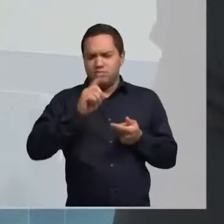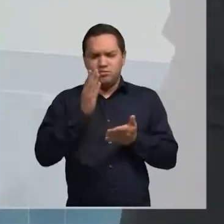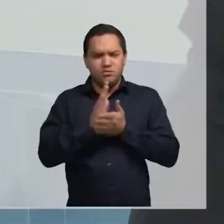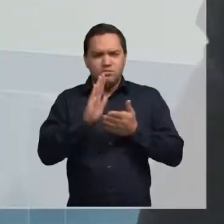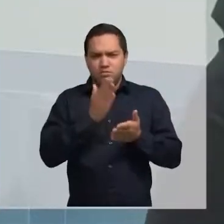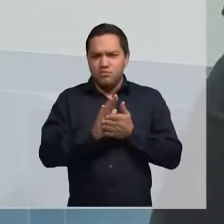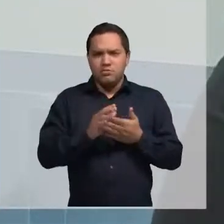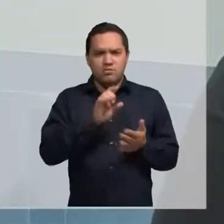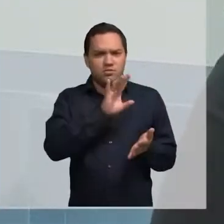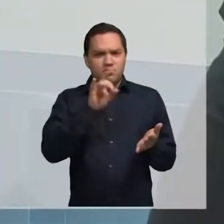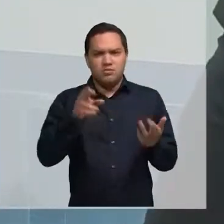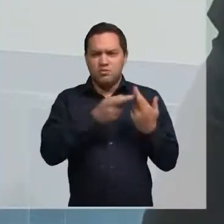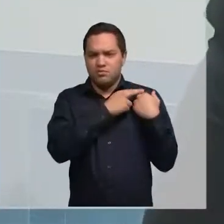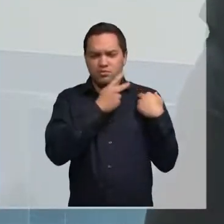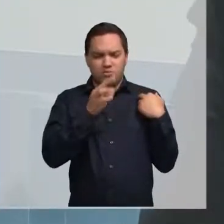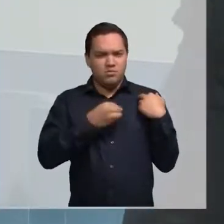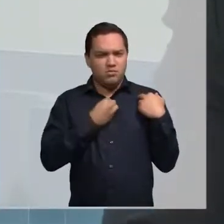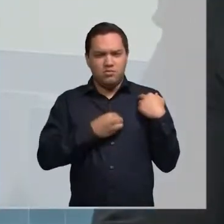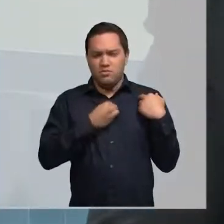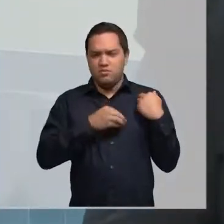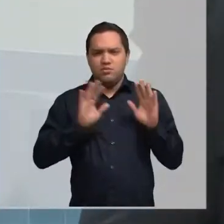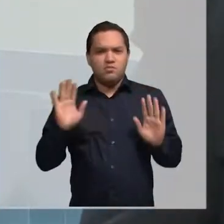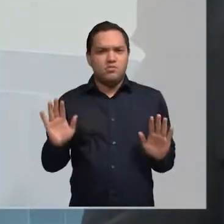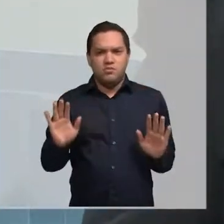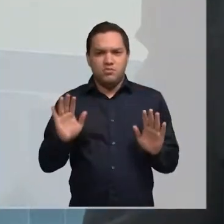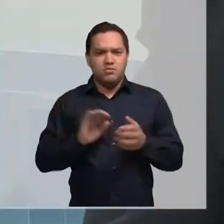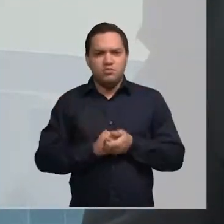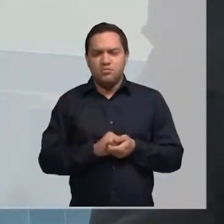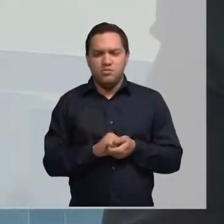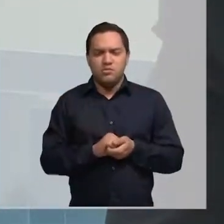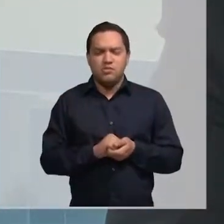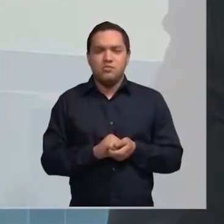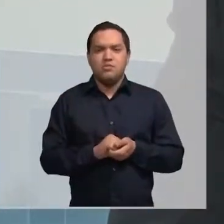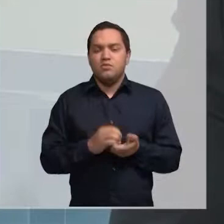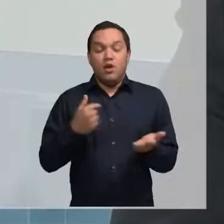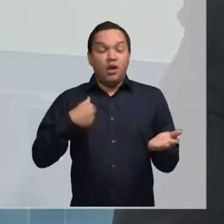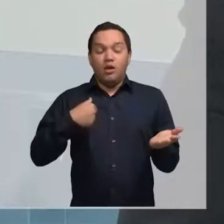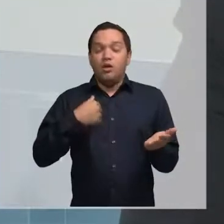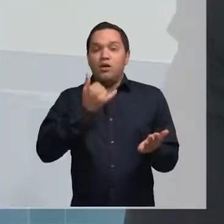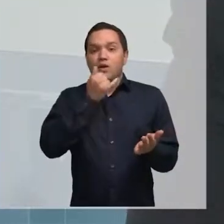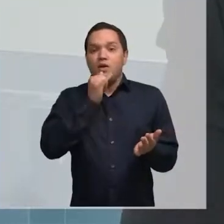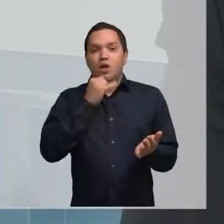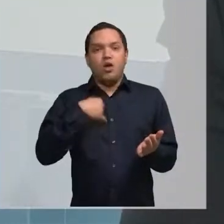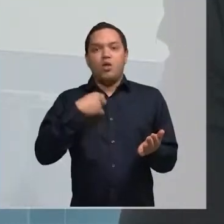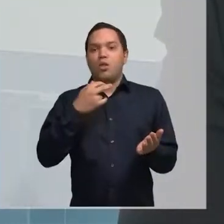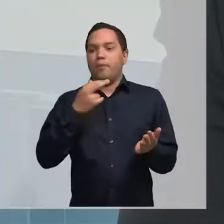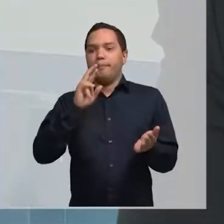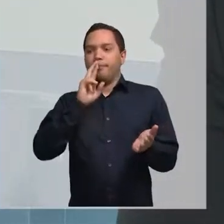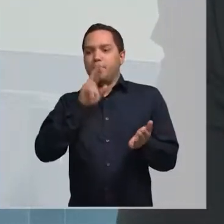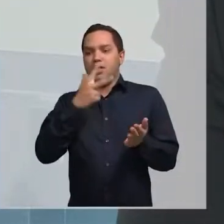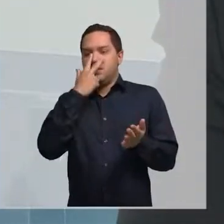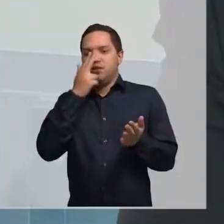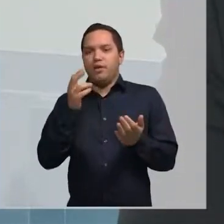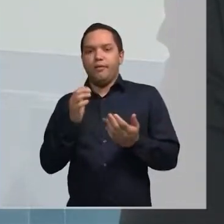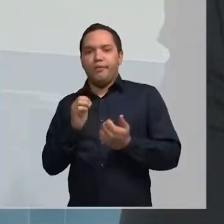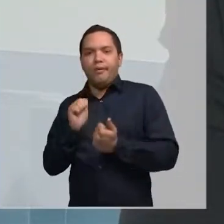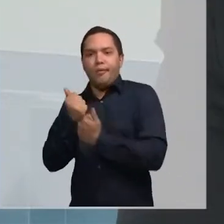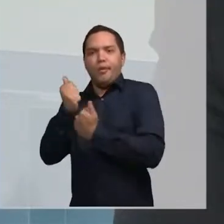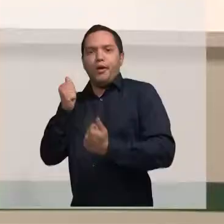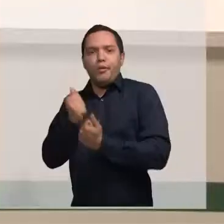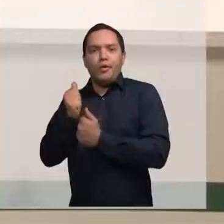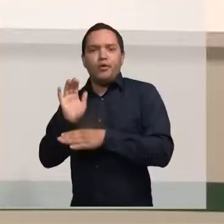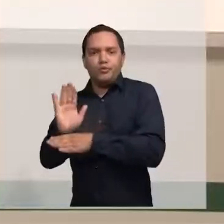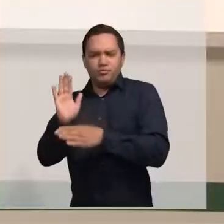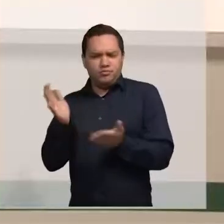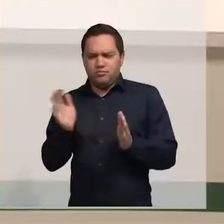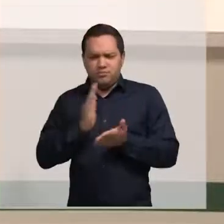coisa, você pergunte a ele. Ele me disse que não tem, né? E eu não posso responder pelo presidente do meu partido, né? Então,